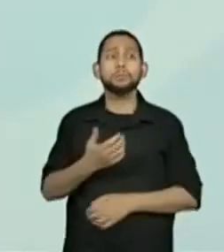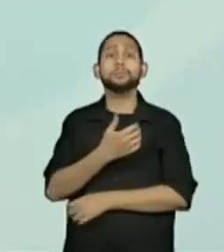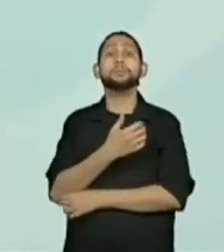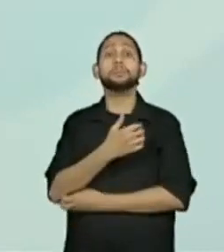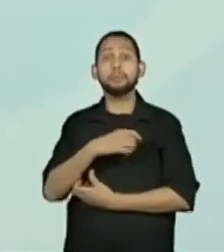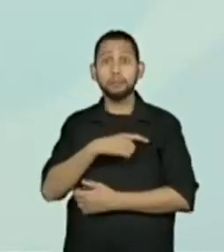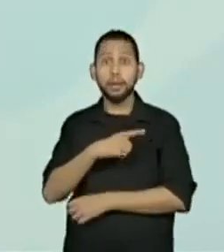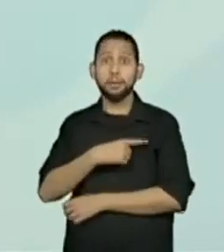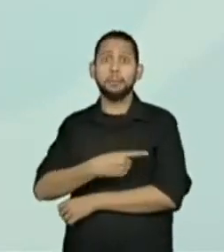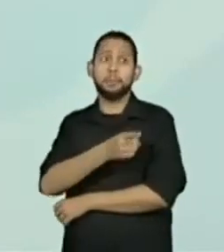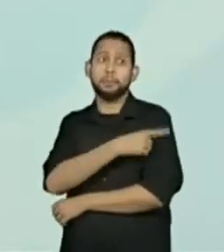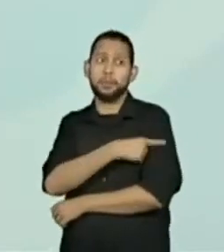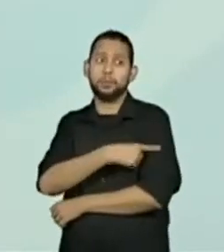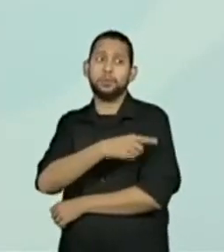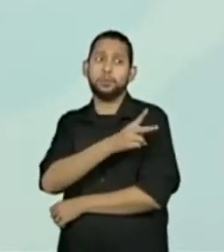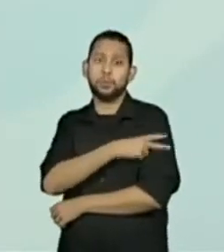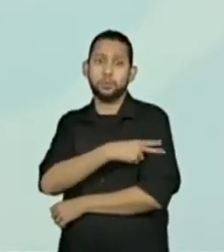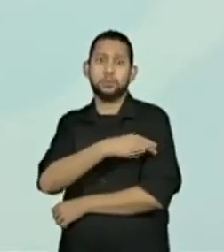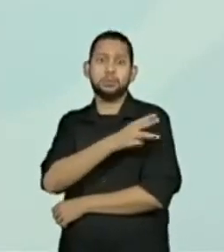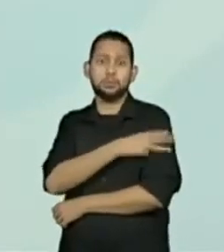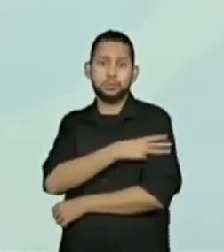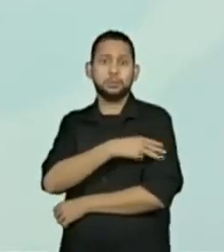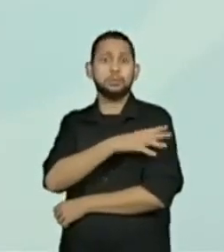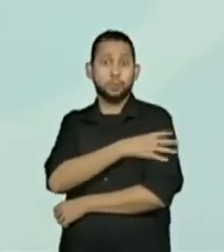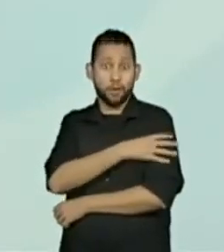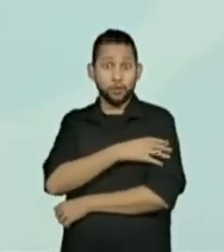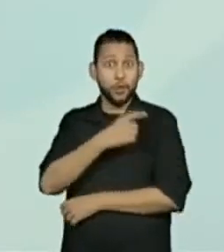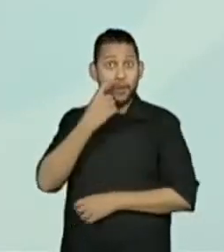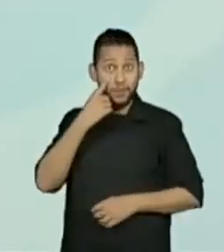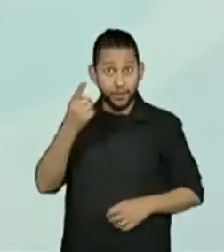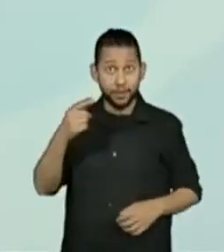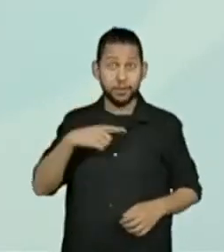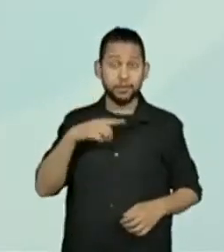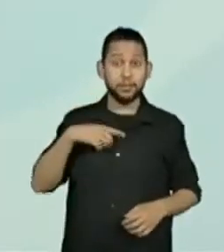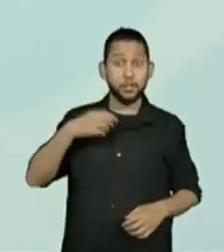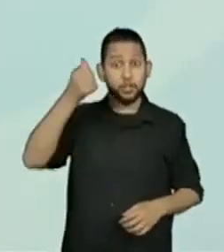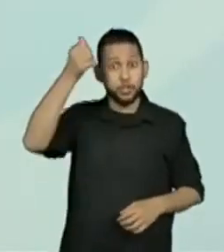Olhando aqui, ó, essa malha quadriculada,